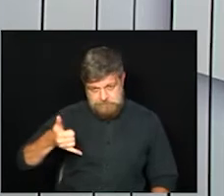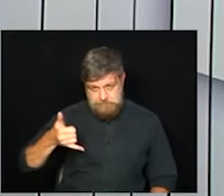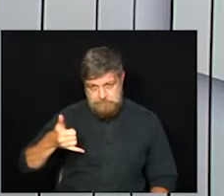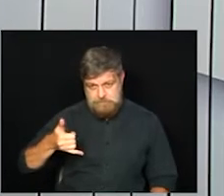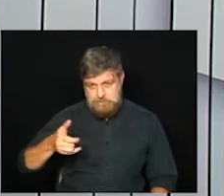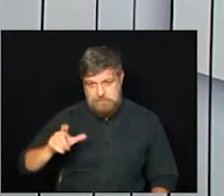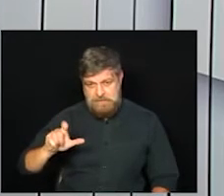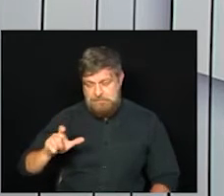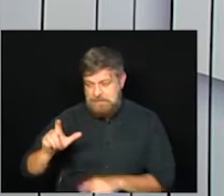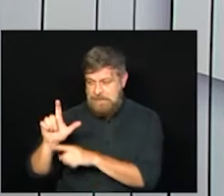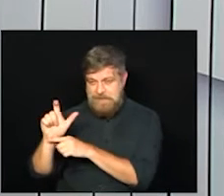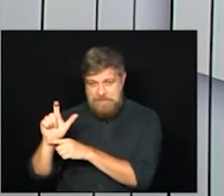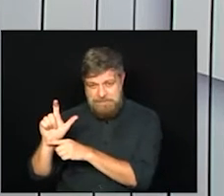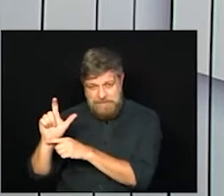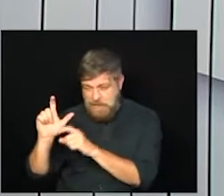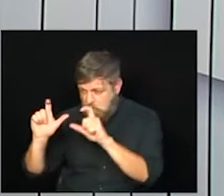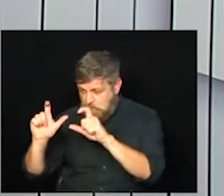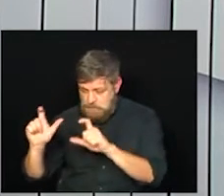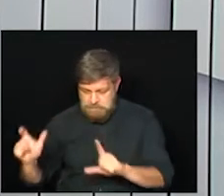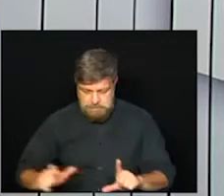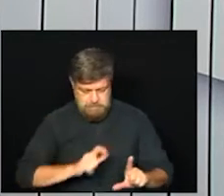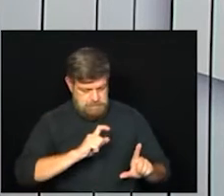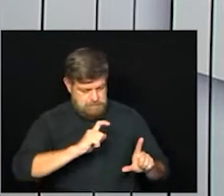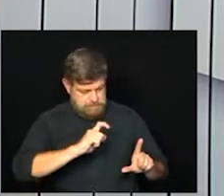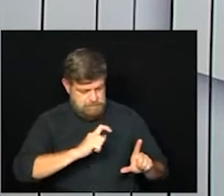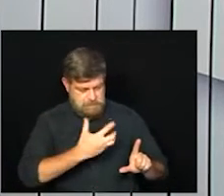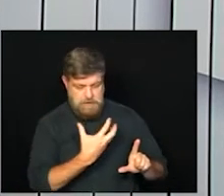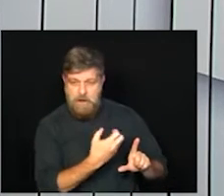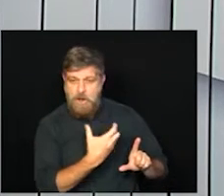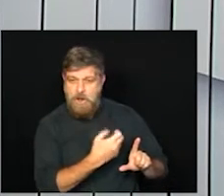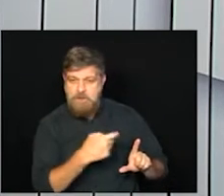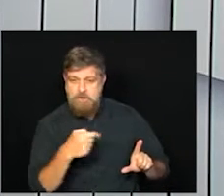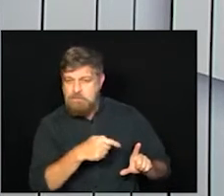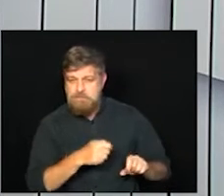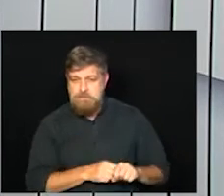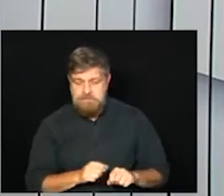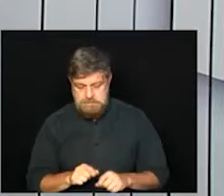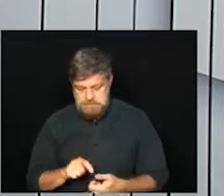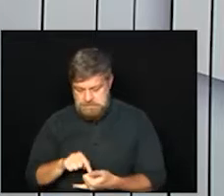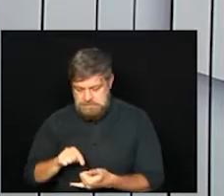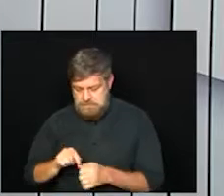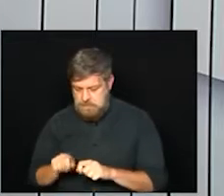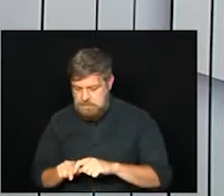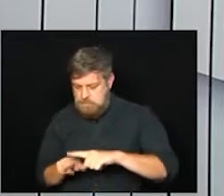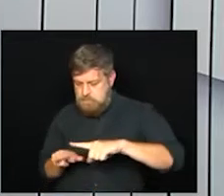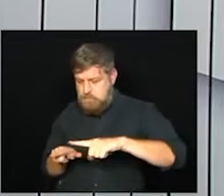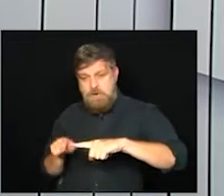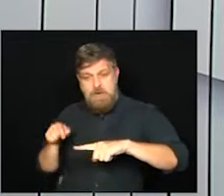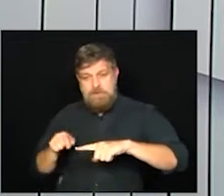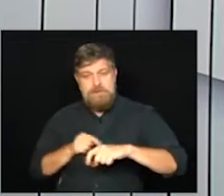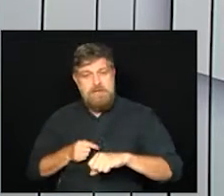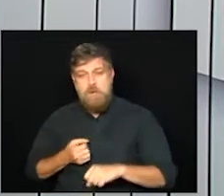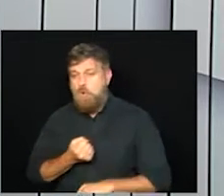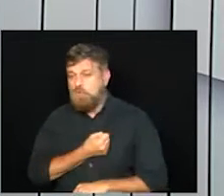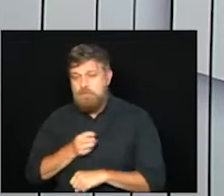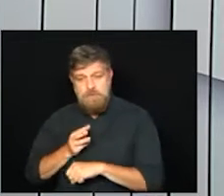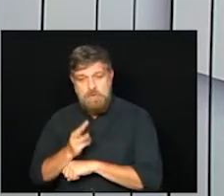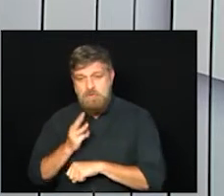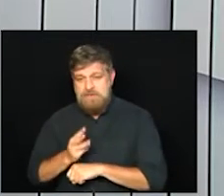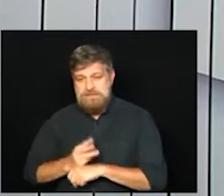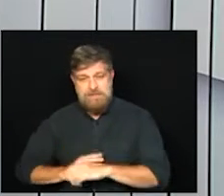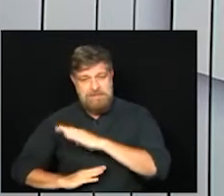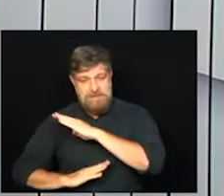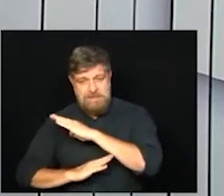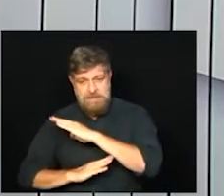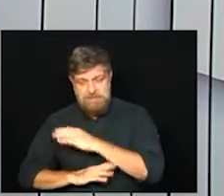celular, abre a câmera e aponte para este QR Code e vai aparecer na tela do seu celular o WhatsApp da TV Câmara